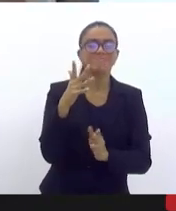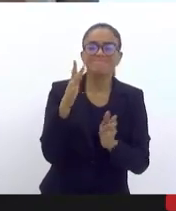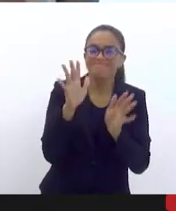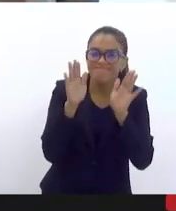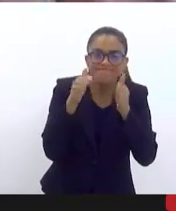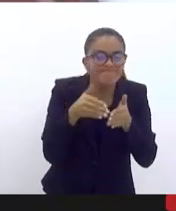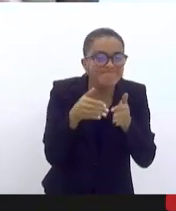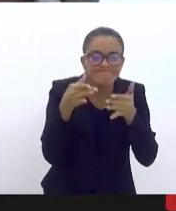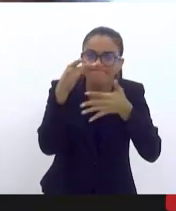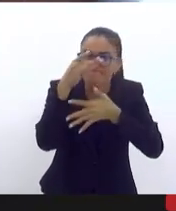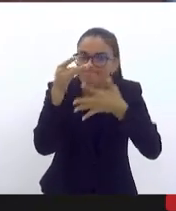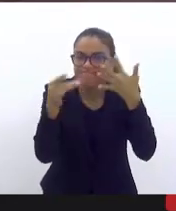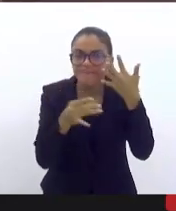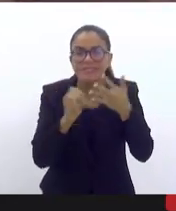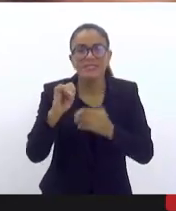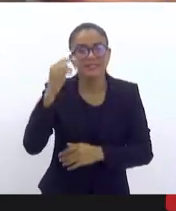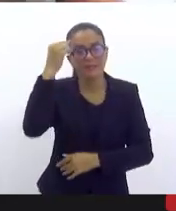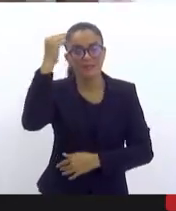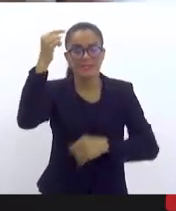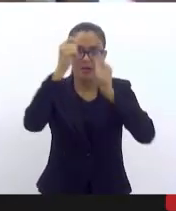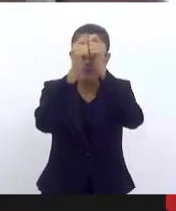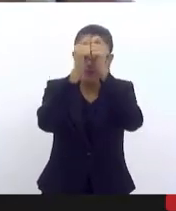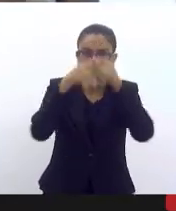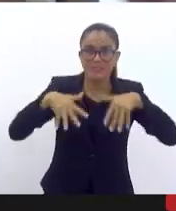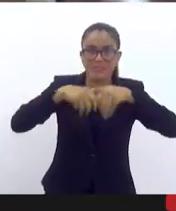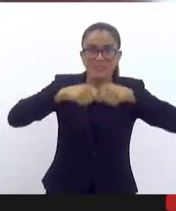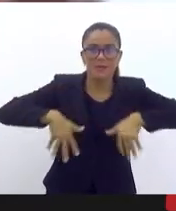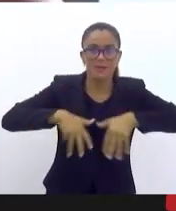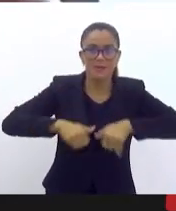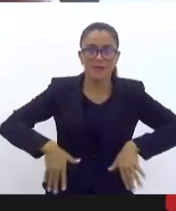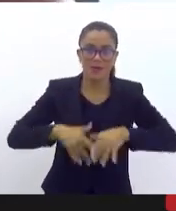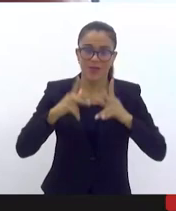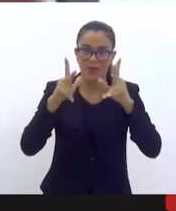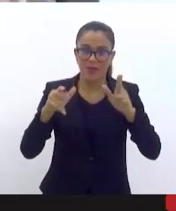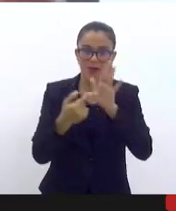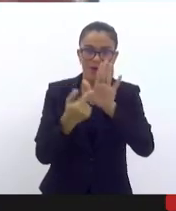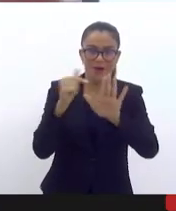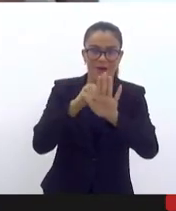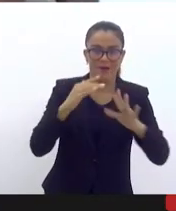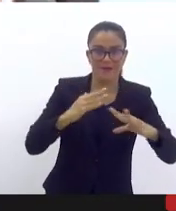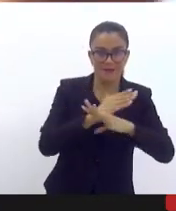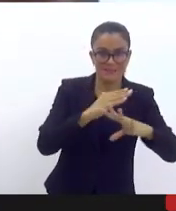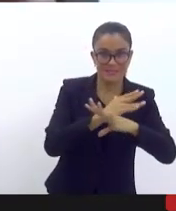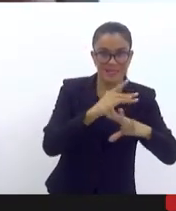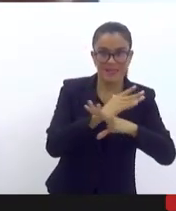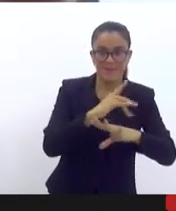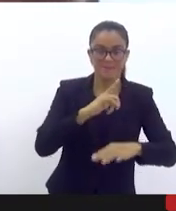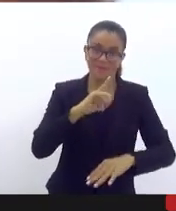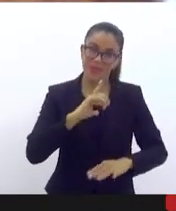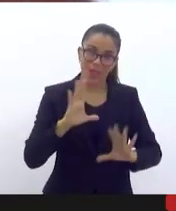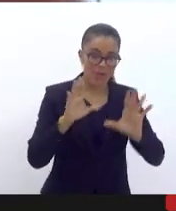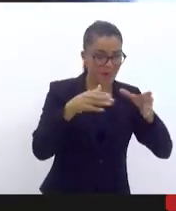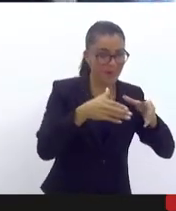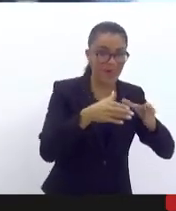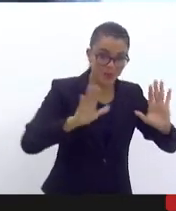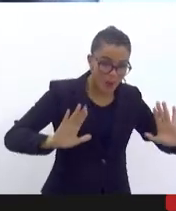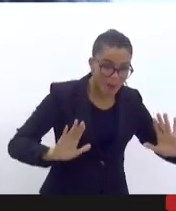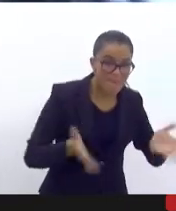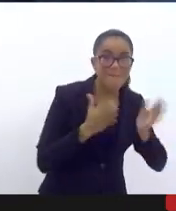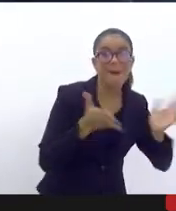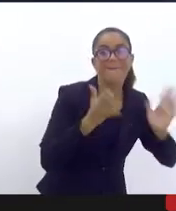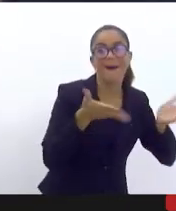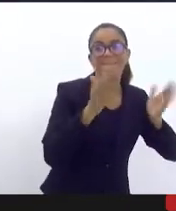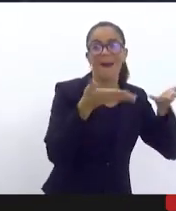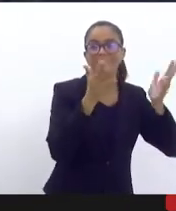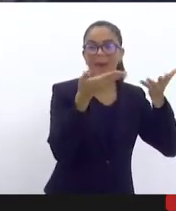então se eu pensar o sistema nervoso com uma cidade eu tenho o sistema que que estimula sendo